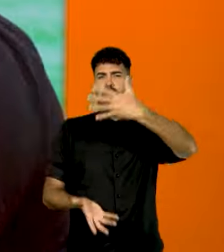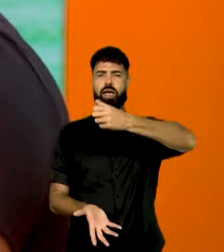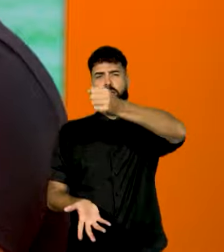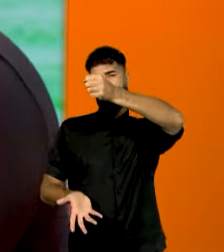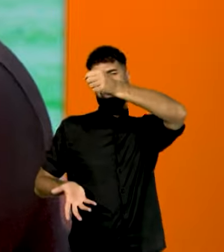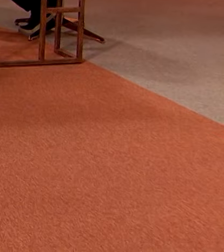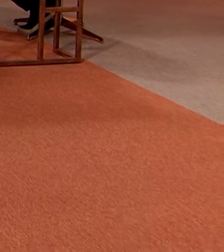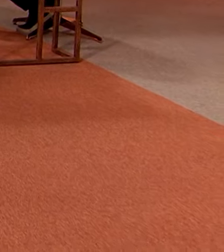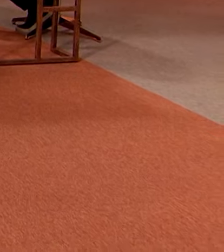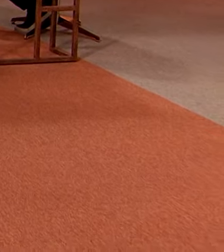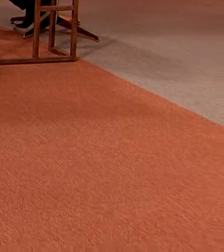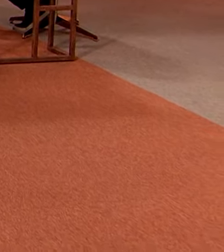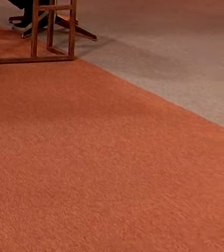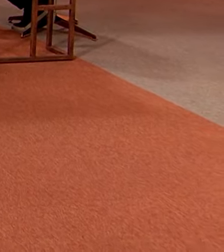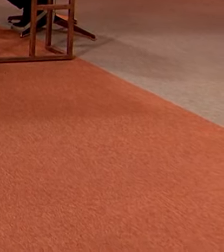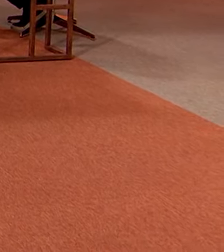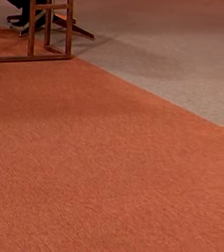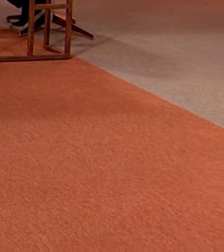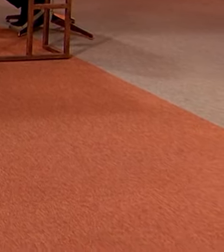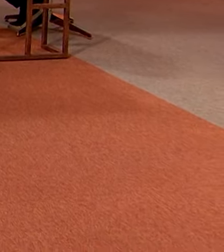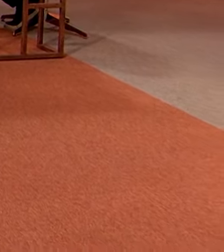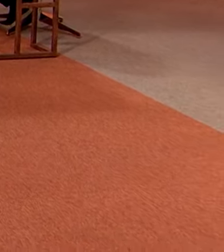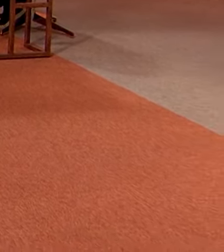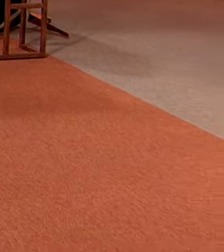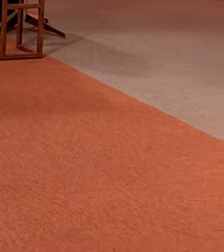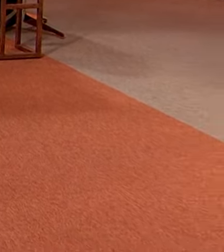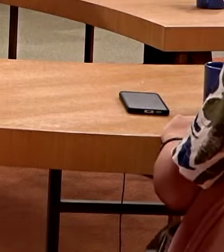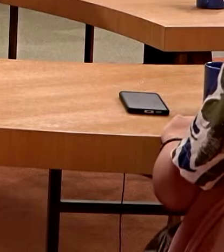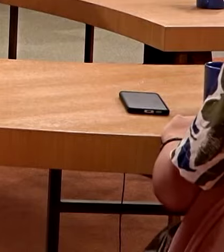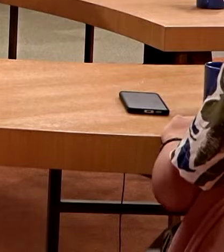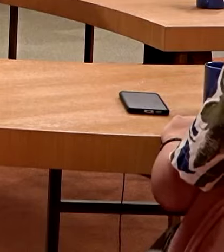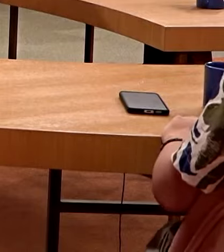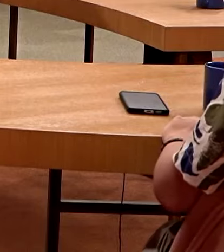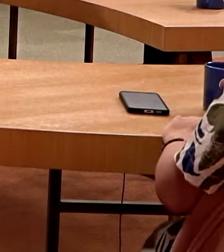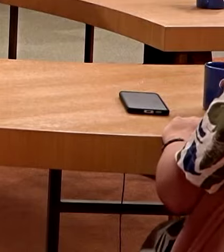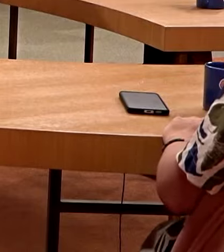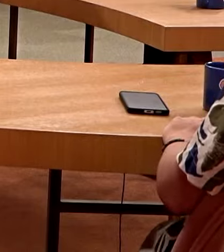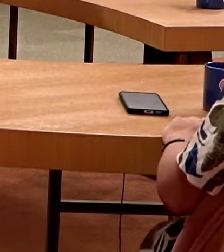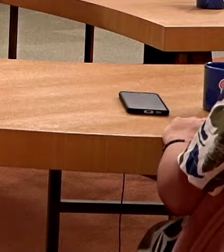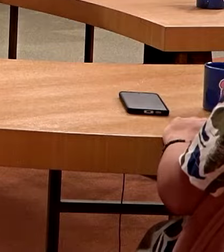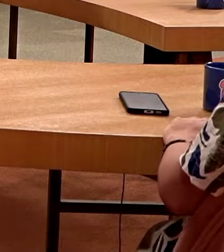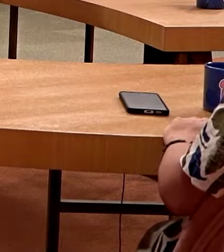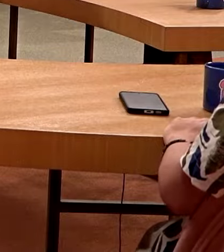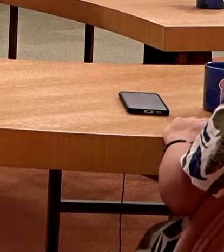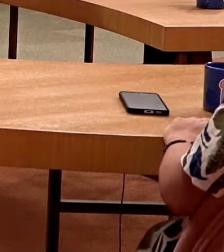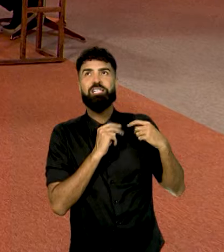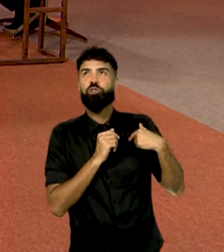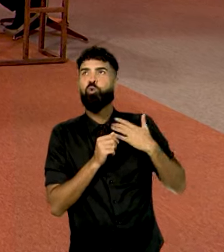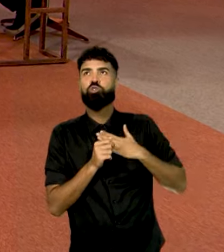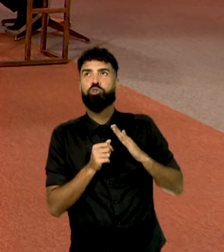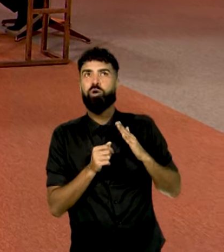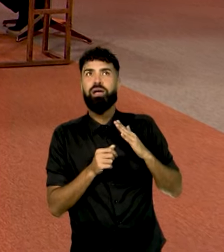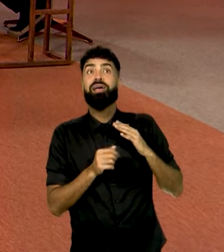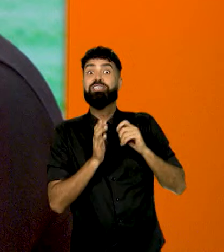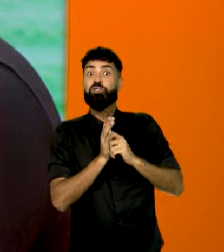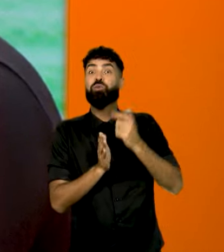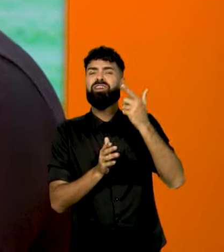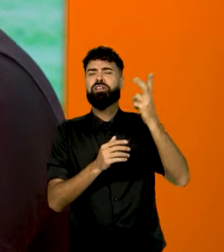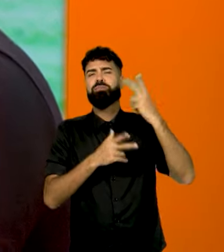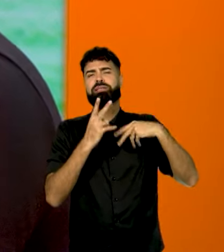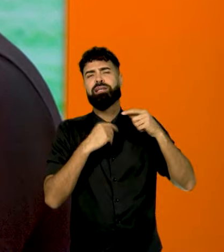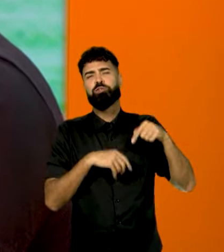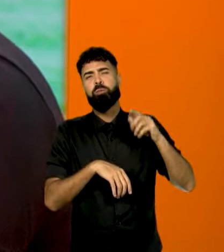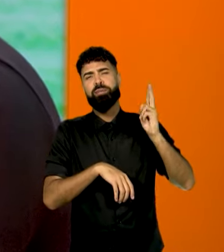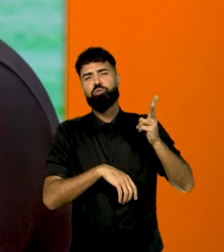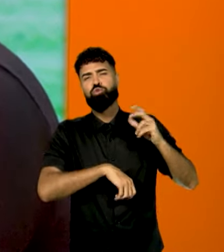ganhou duas vezes. Ele ganhou o sapo. Ele já não queria. Ele já não queria. Vez, Letícia. Já ama hoje o sapo. Ele já tinha